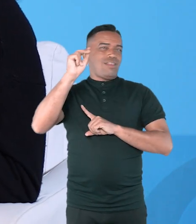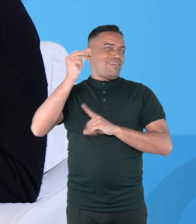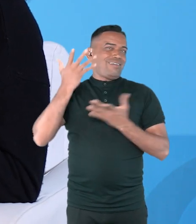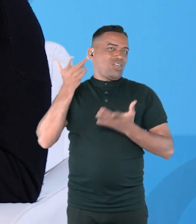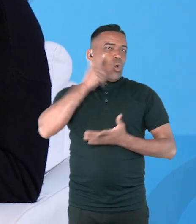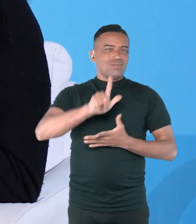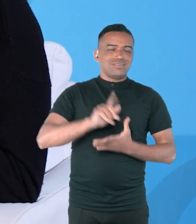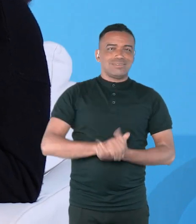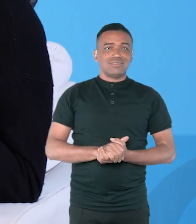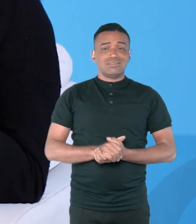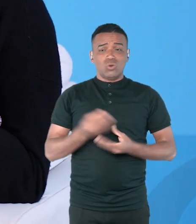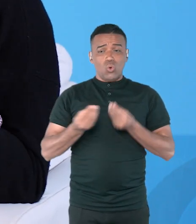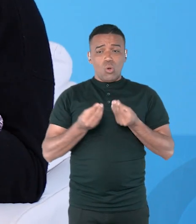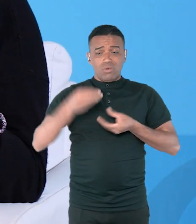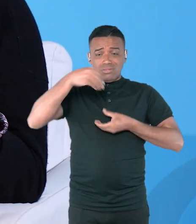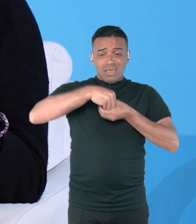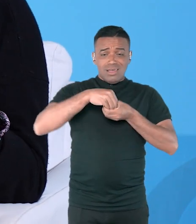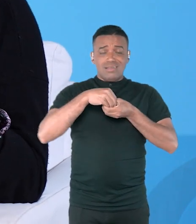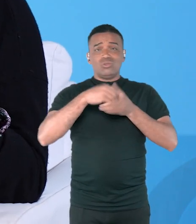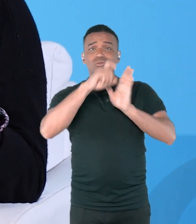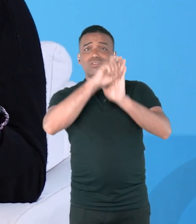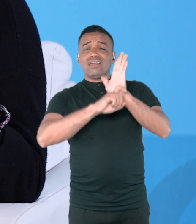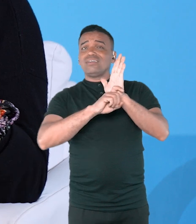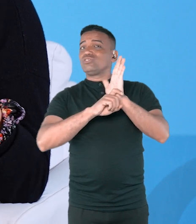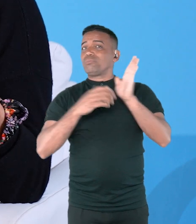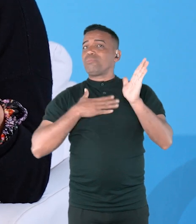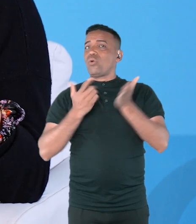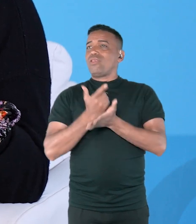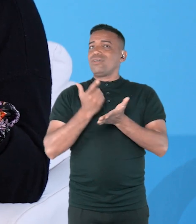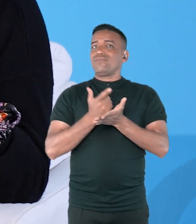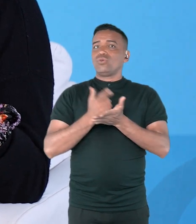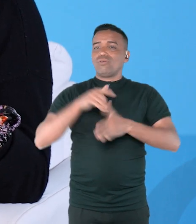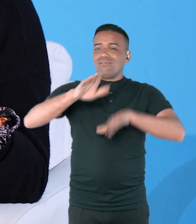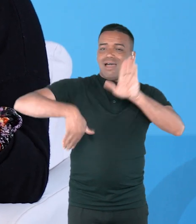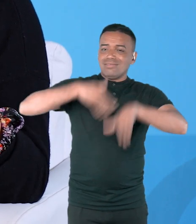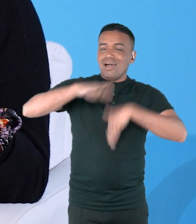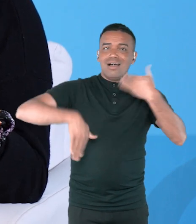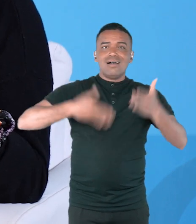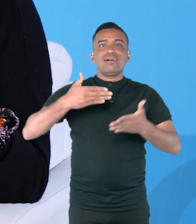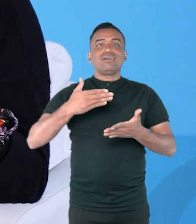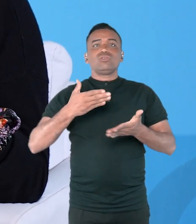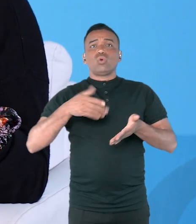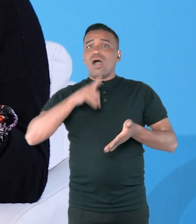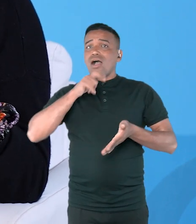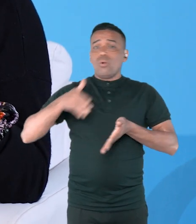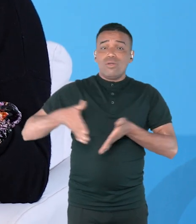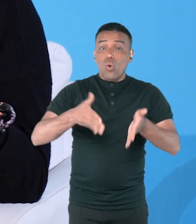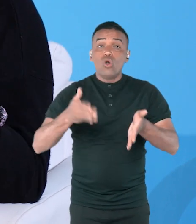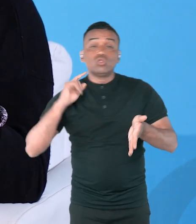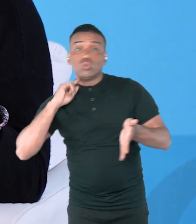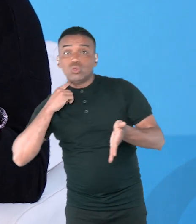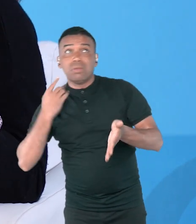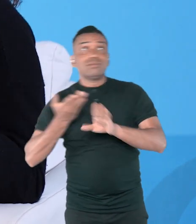rende. Como não vai estar na minha biografia eu nadando no Tietê limpo, com os meus